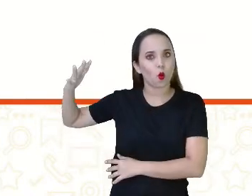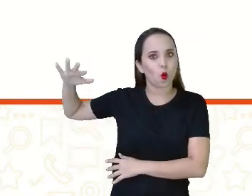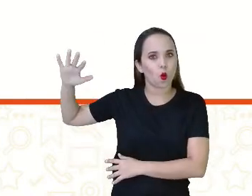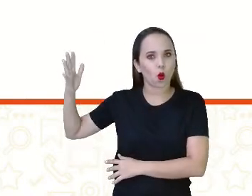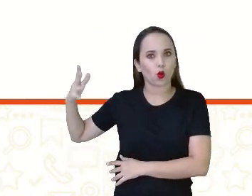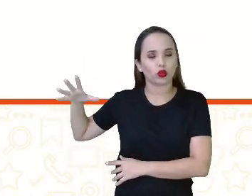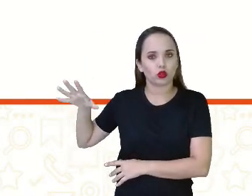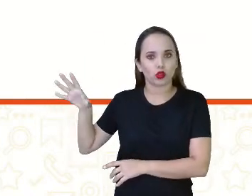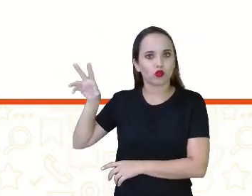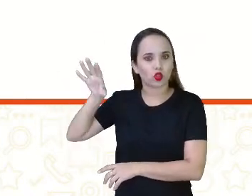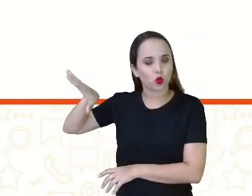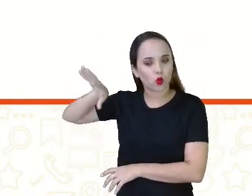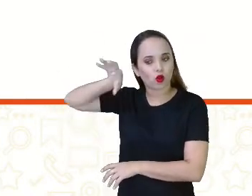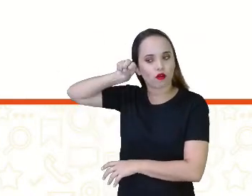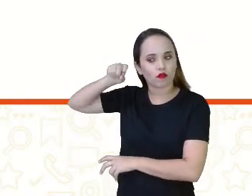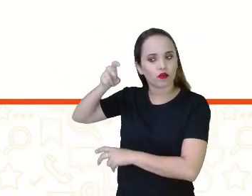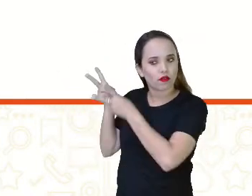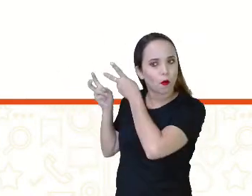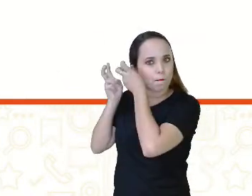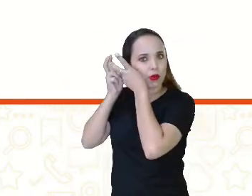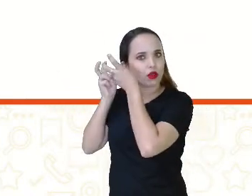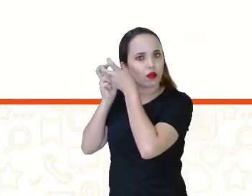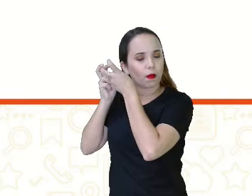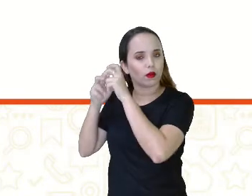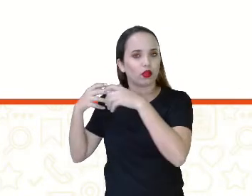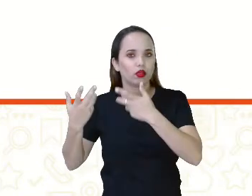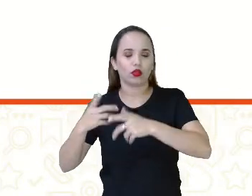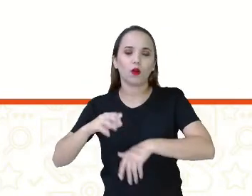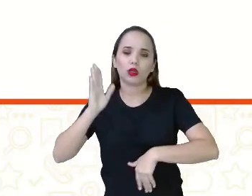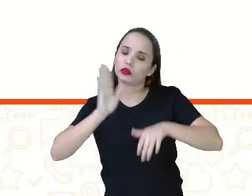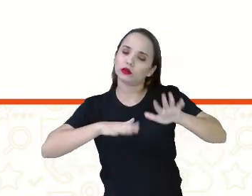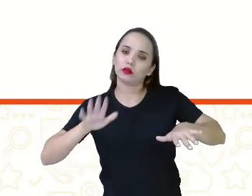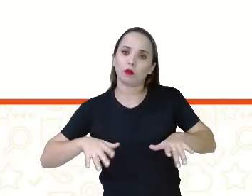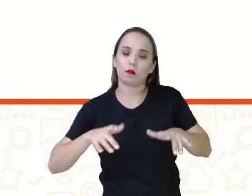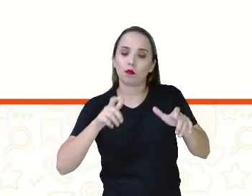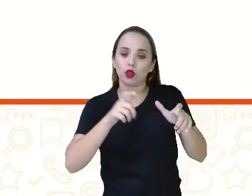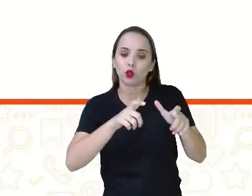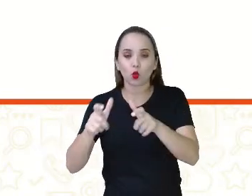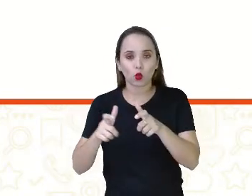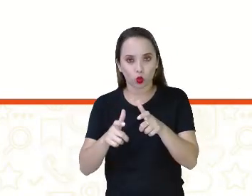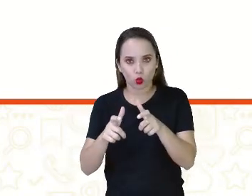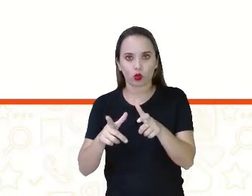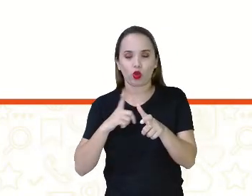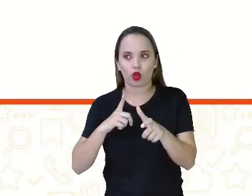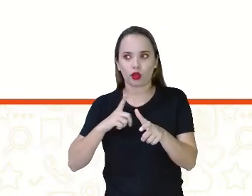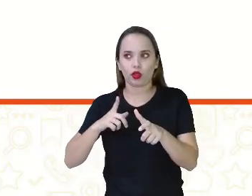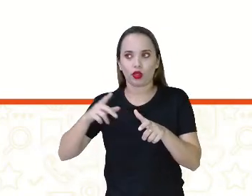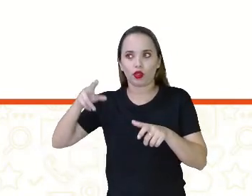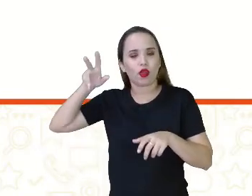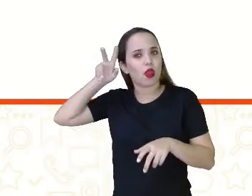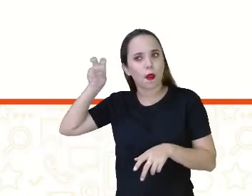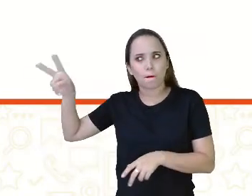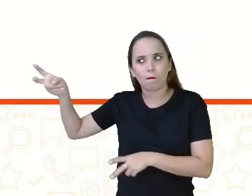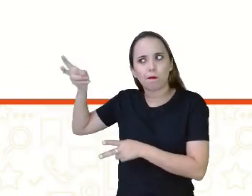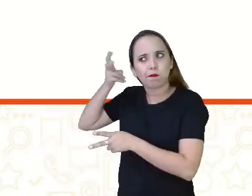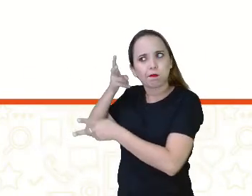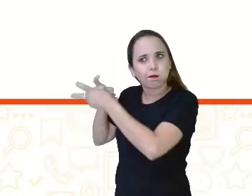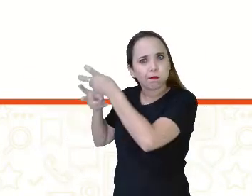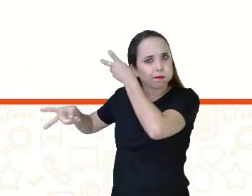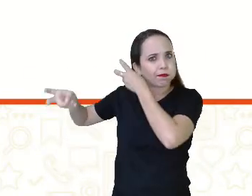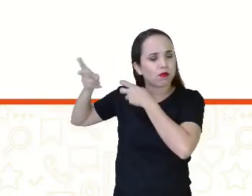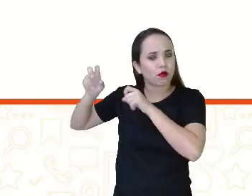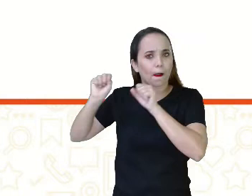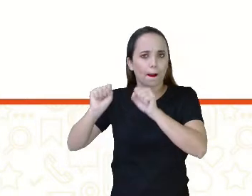percebam. Então, esse som, independente do meio que ele está sendo propagado, seja no ar, seja através